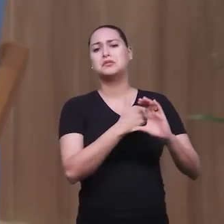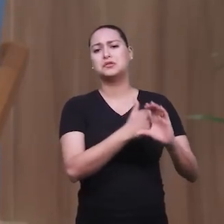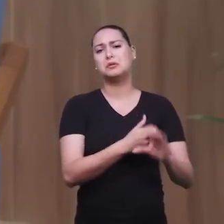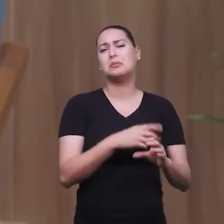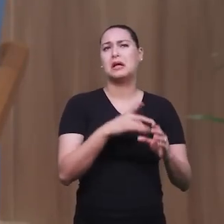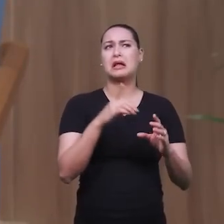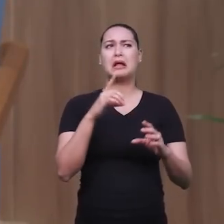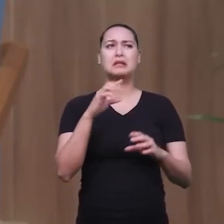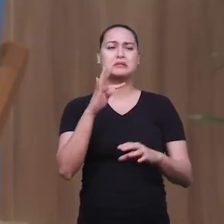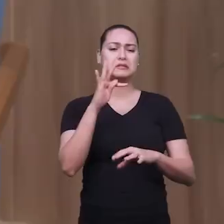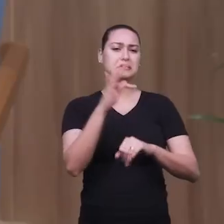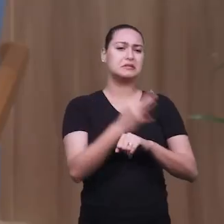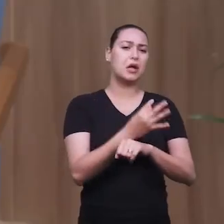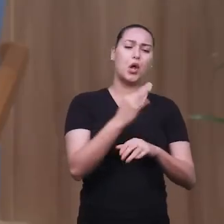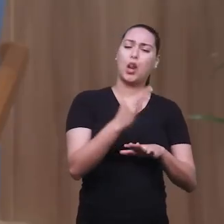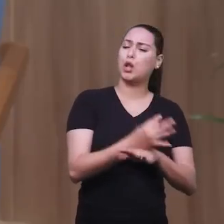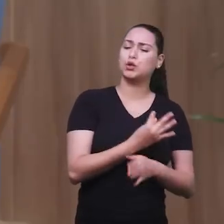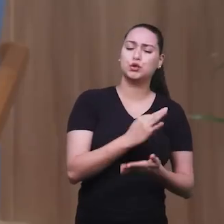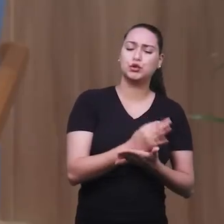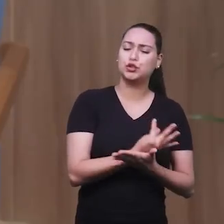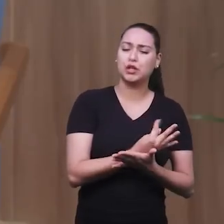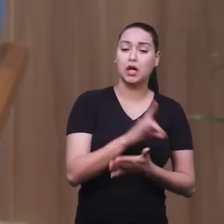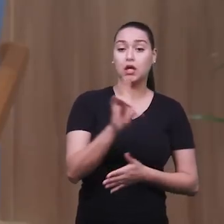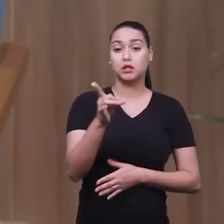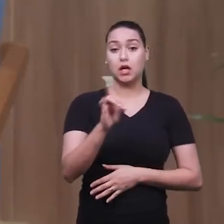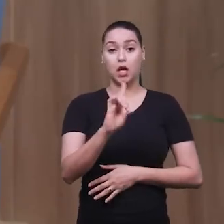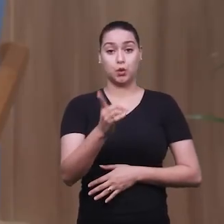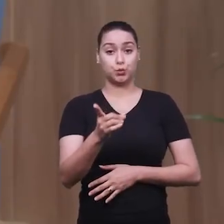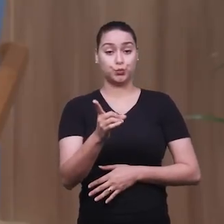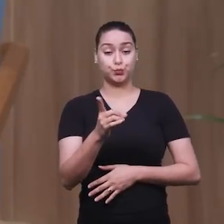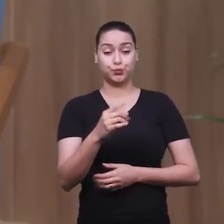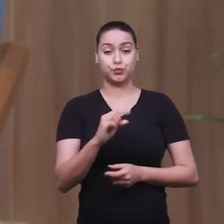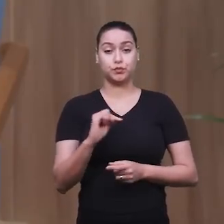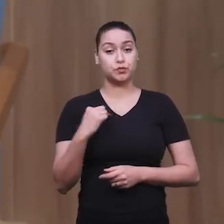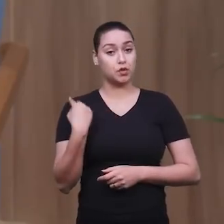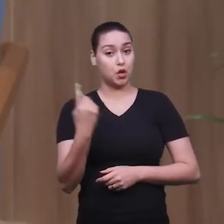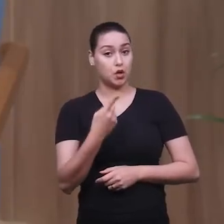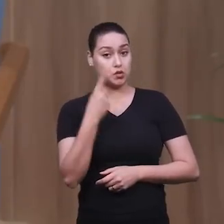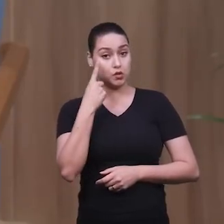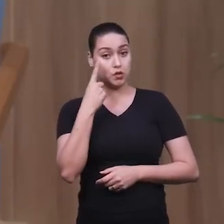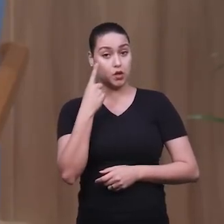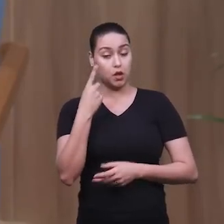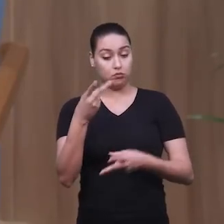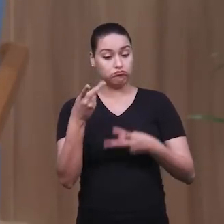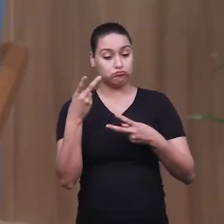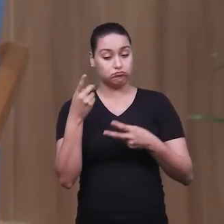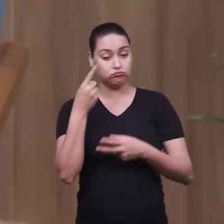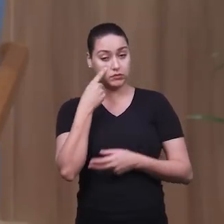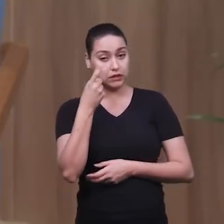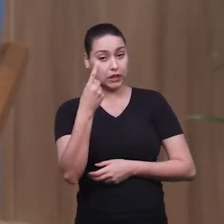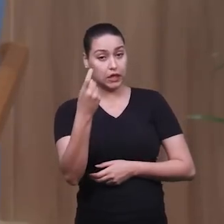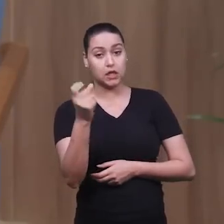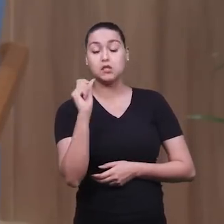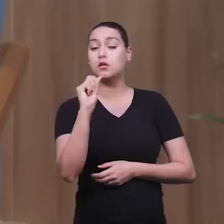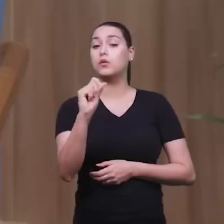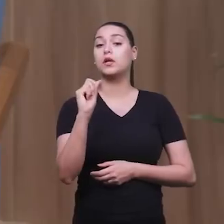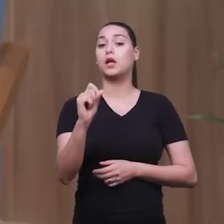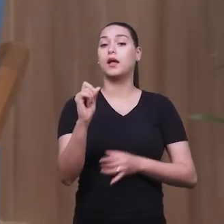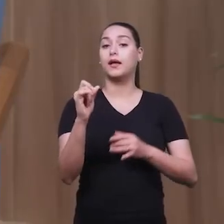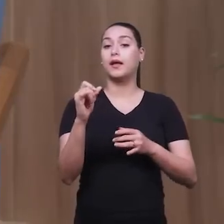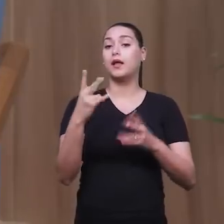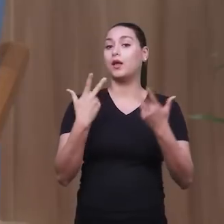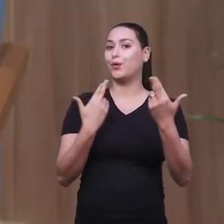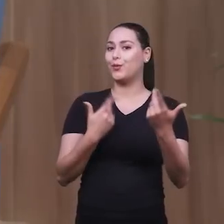liturgias, que constrói a sua teologia. Não, nós estamos falando, nós não temos interesse em nada disso. Nosso interesse é transmitir